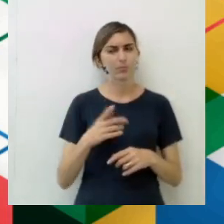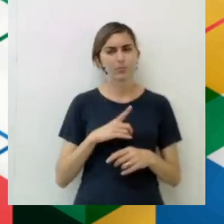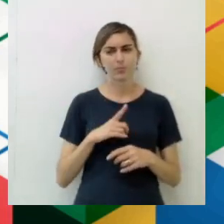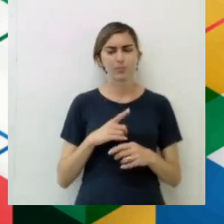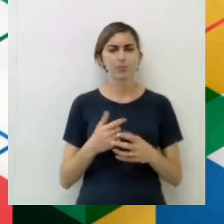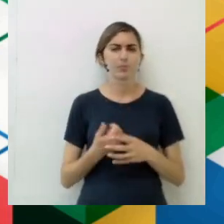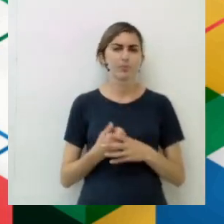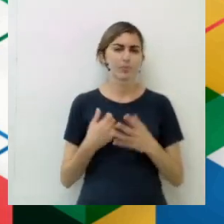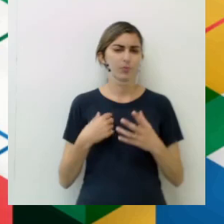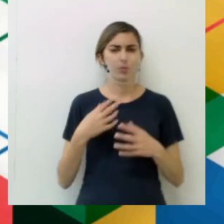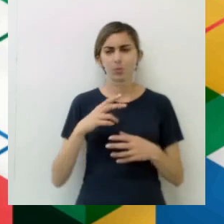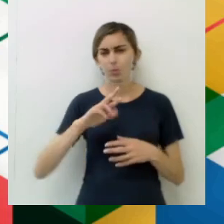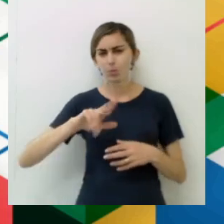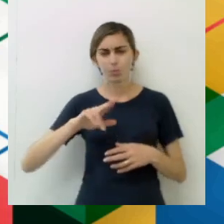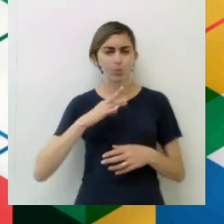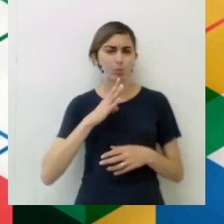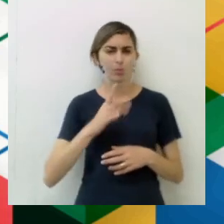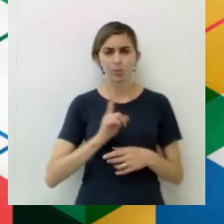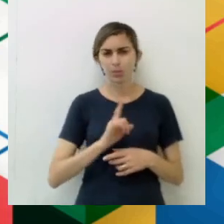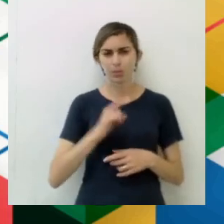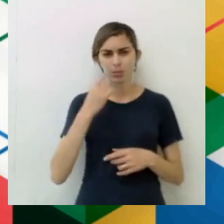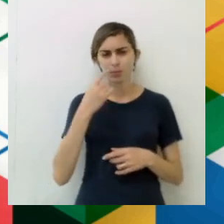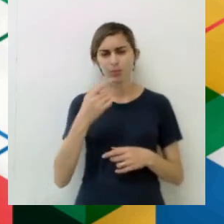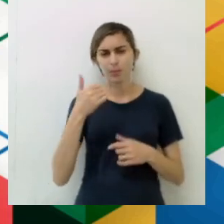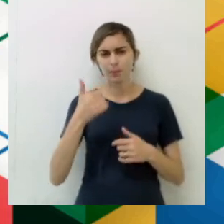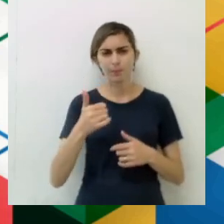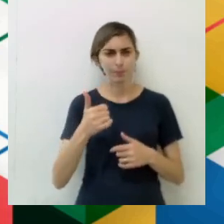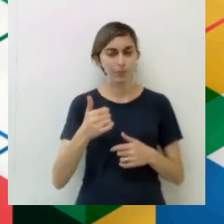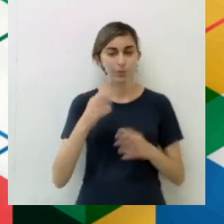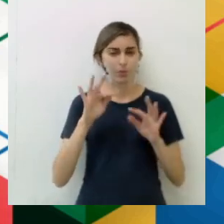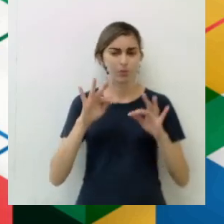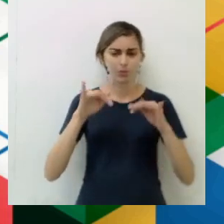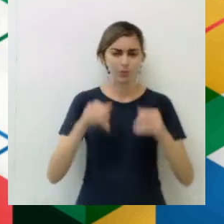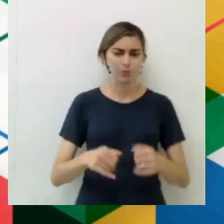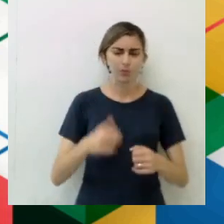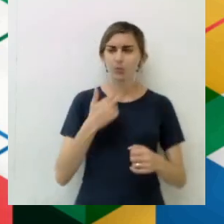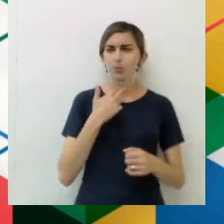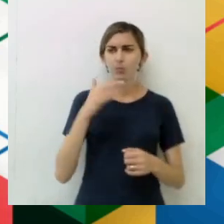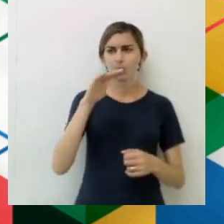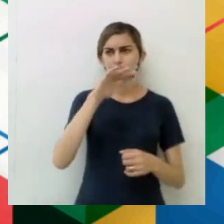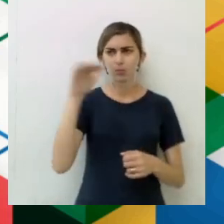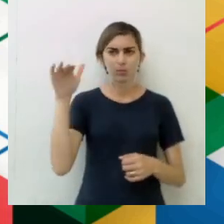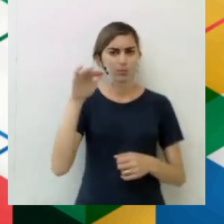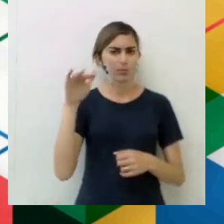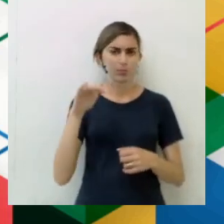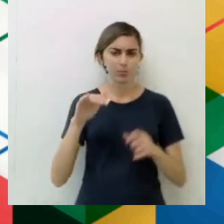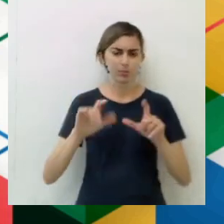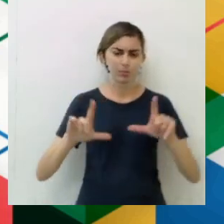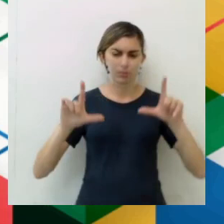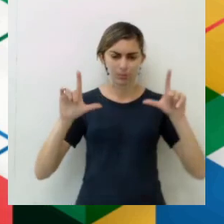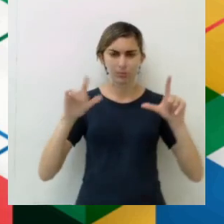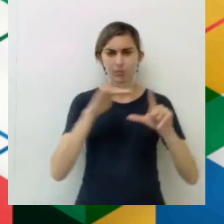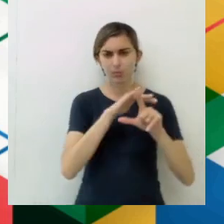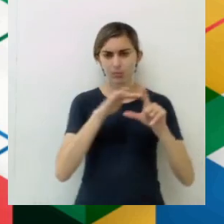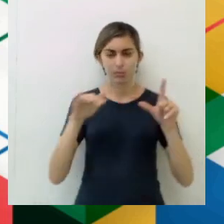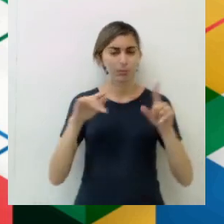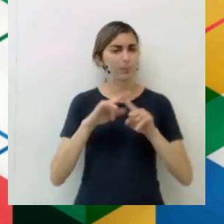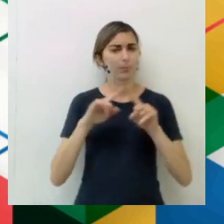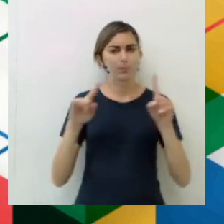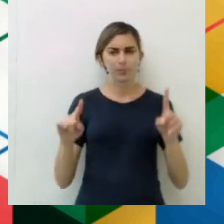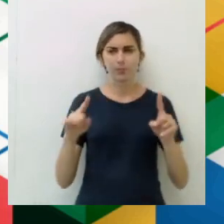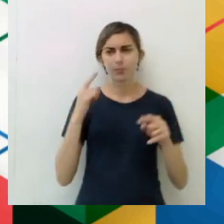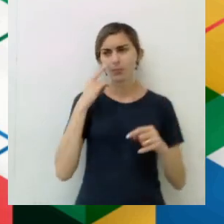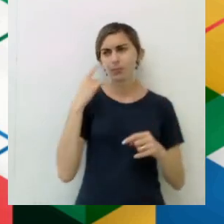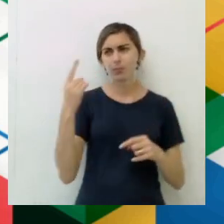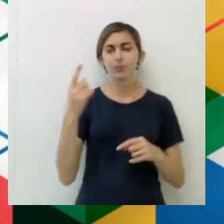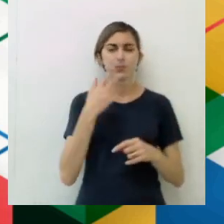esse lado de cá, que a gente não consegue ver direito, só consegue ver o finzinho dele, ó. Não pode ver essa parte aqui, ó, porque ele tem um plano cortando, certo? Mas, olha o